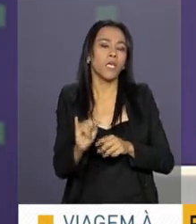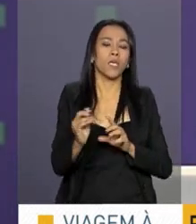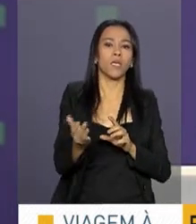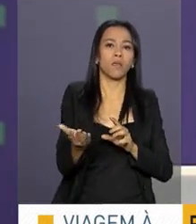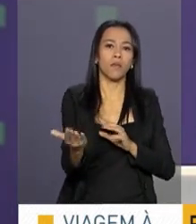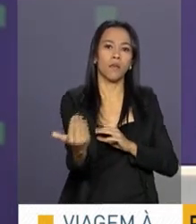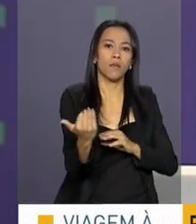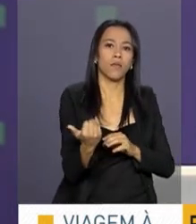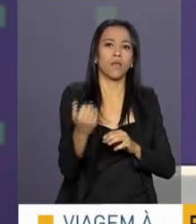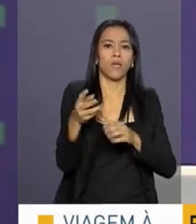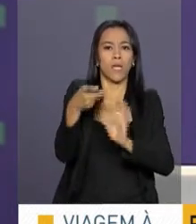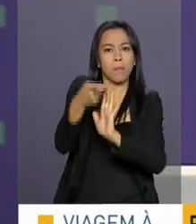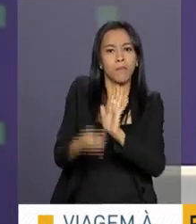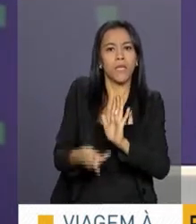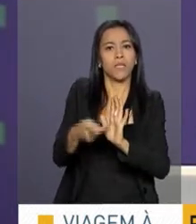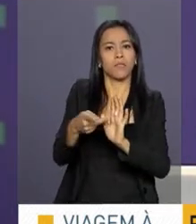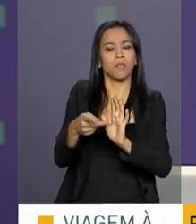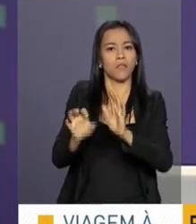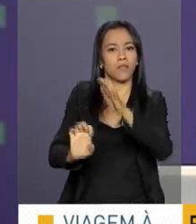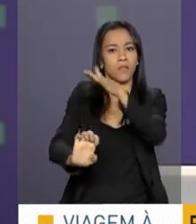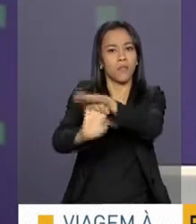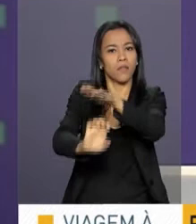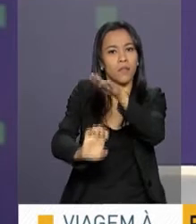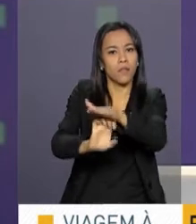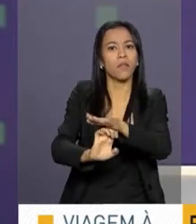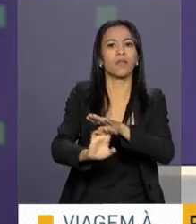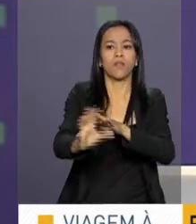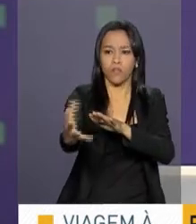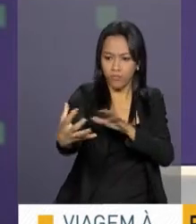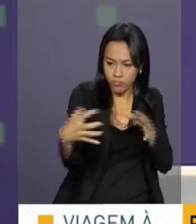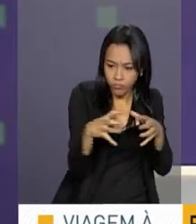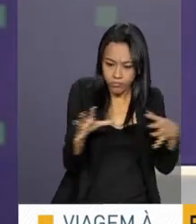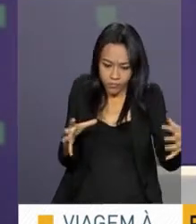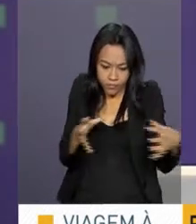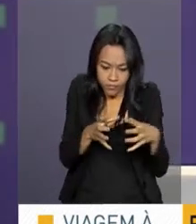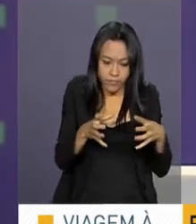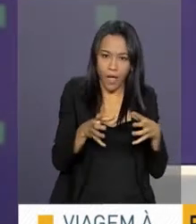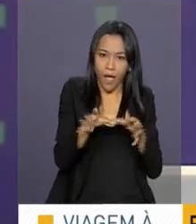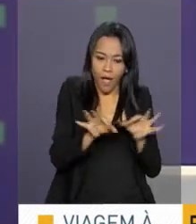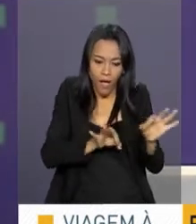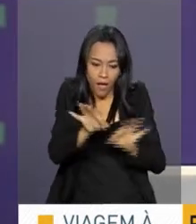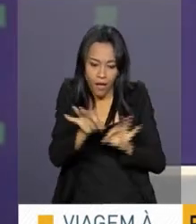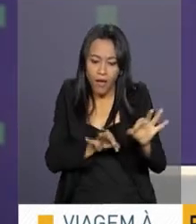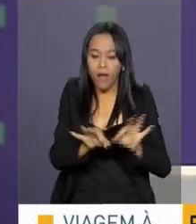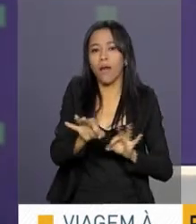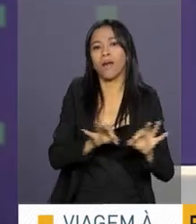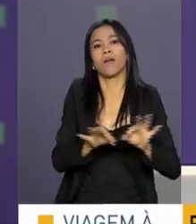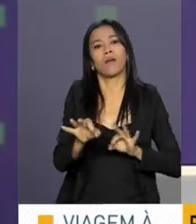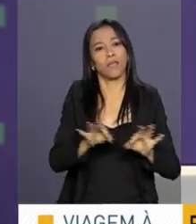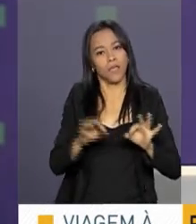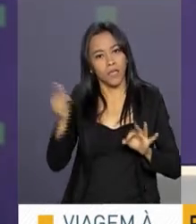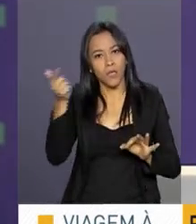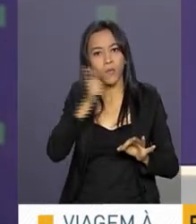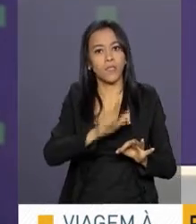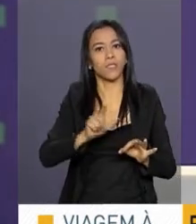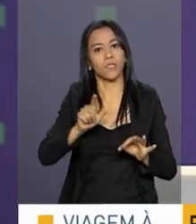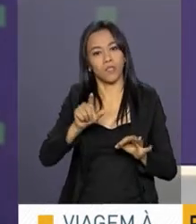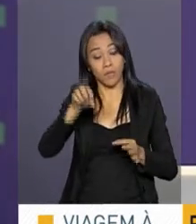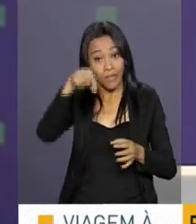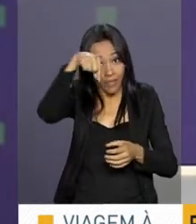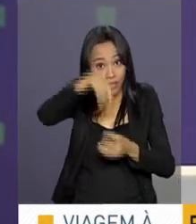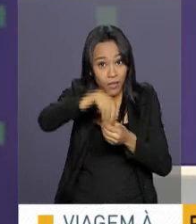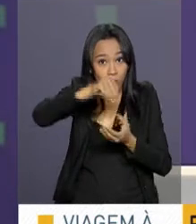empresa de projetos, a EPL, né, desenvolvem os projetos e submetem esses projetos à aprovação, né, desse conselho,